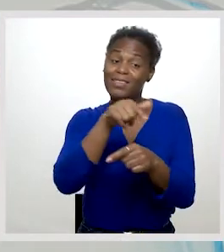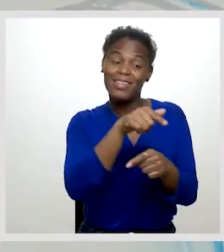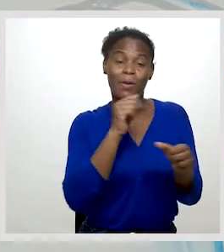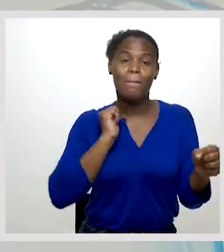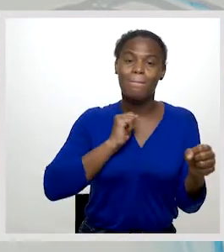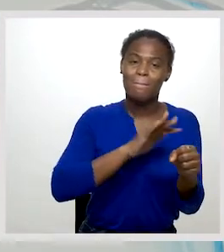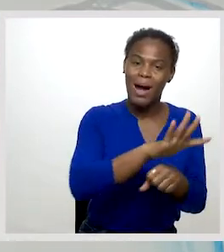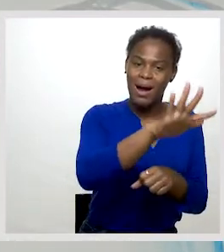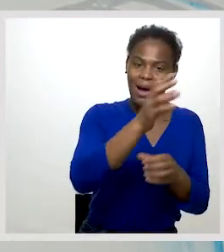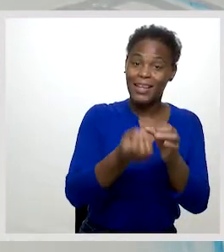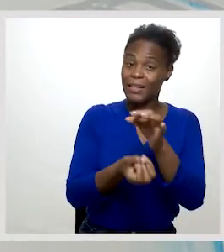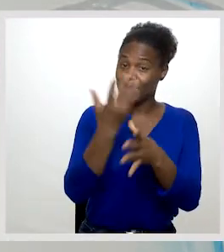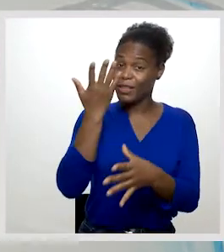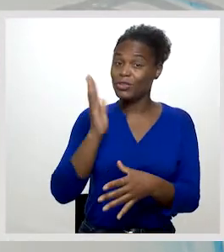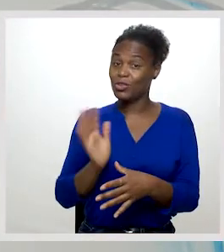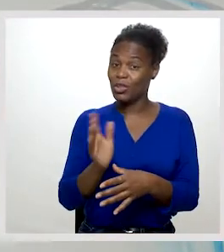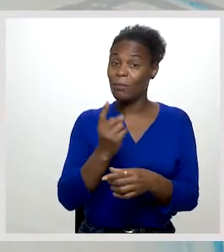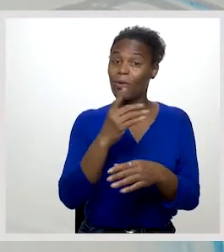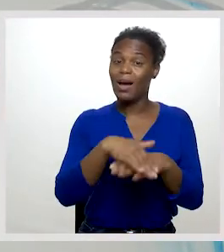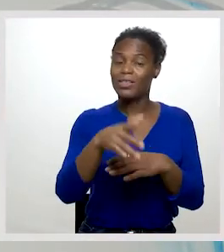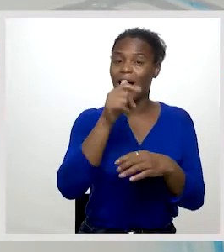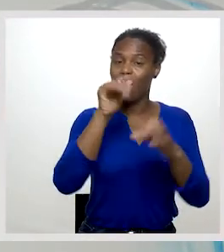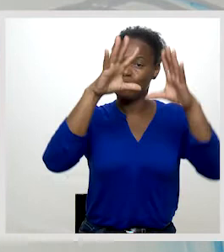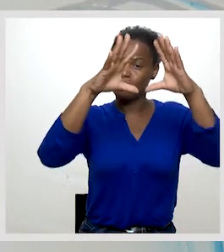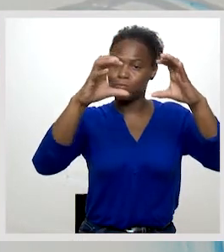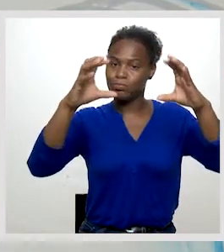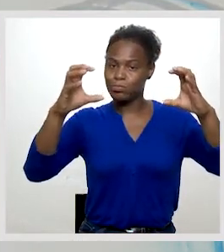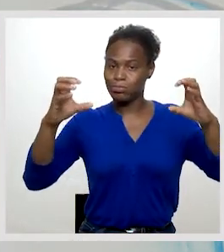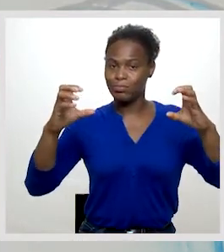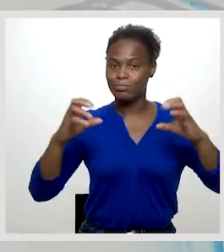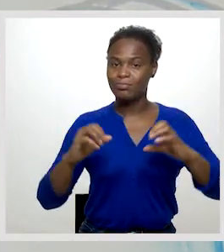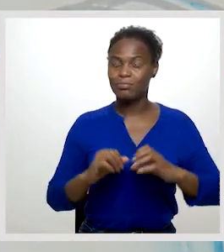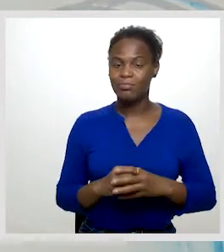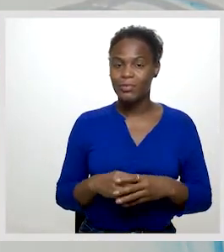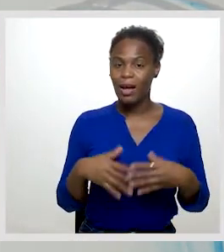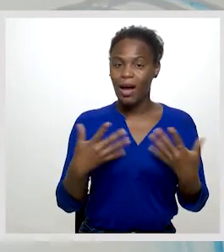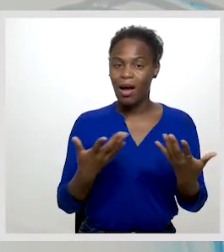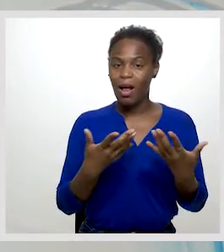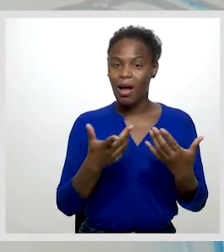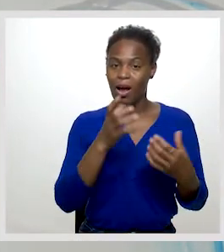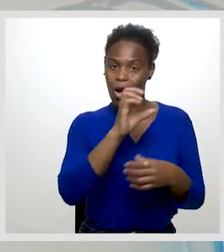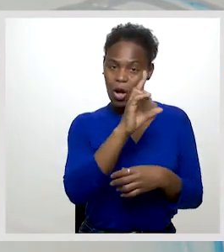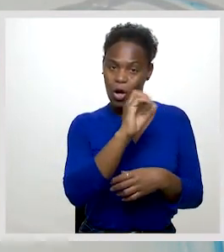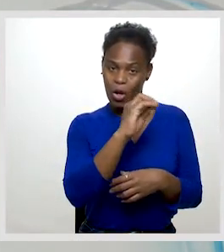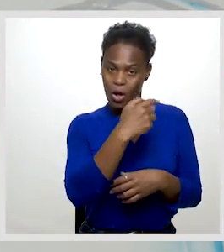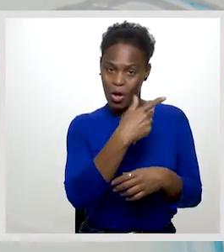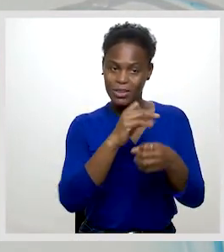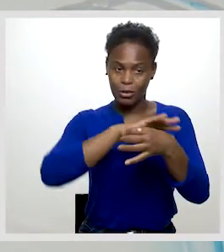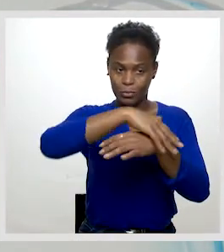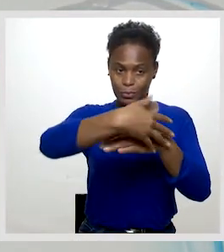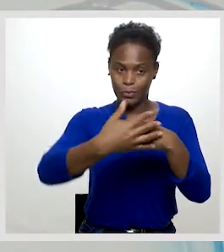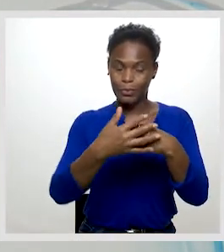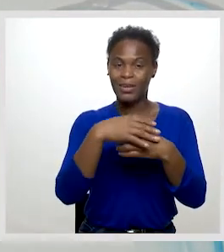desses mares que teriam formado através da condensação de vapor de água. A crosta terrestre veio